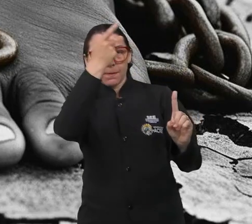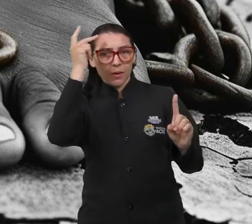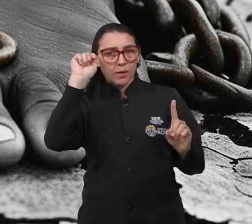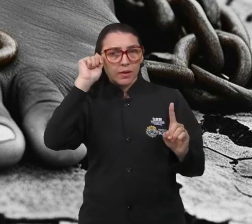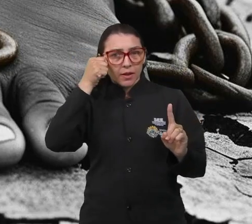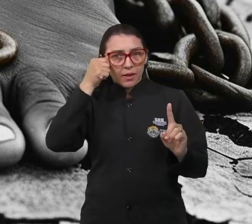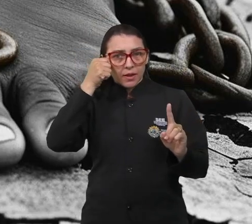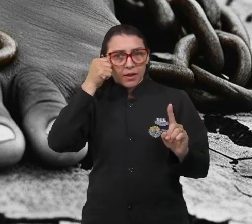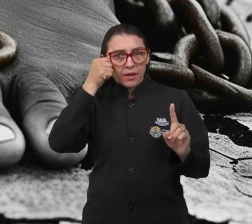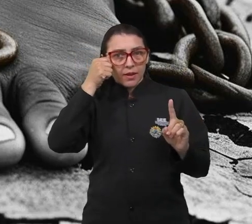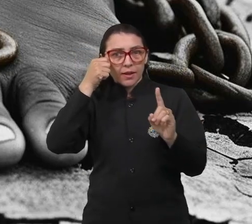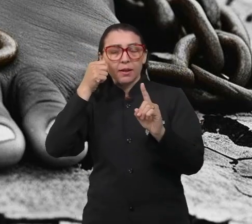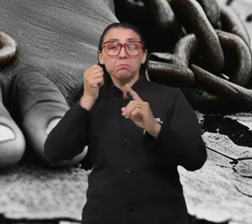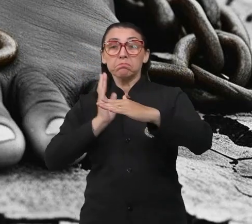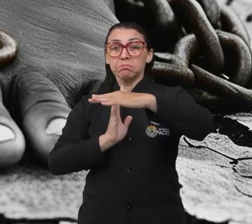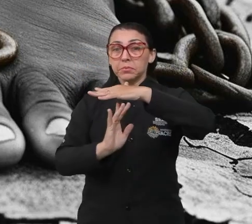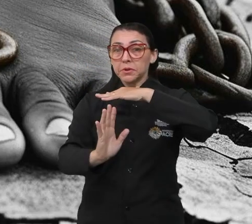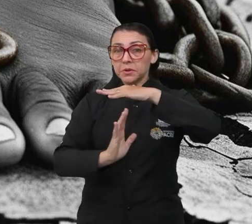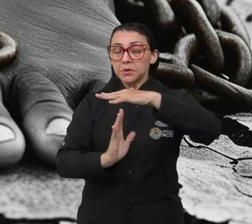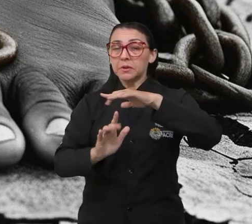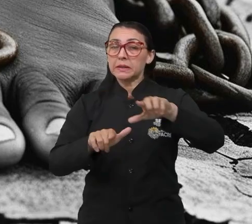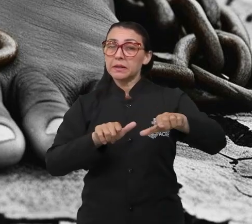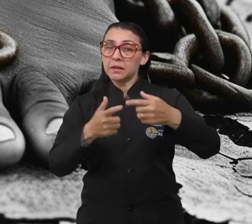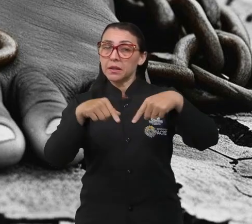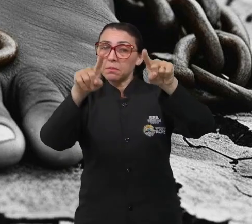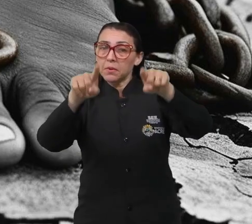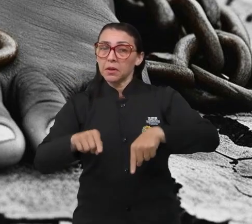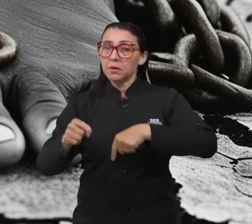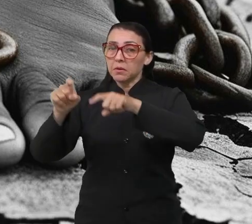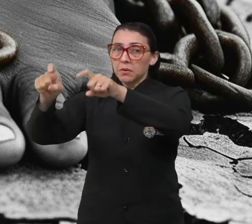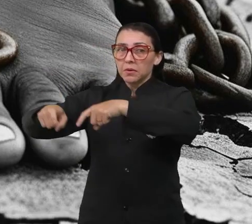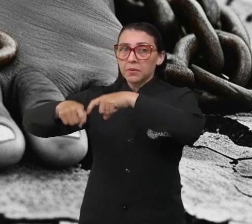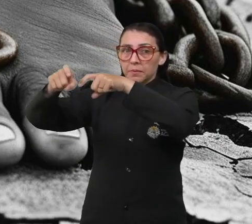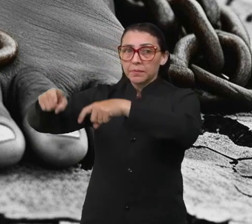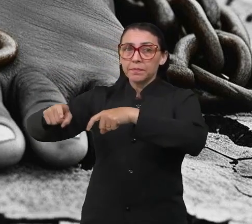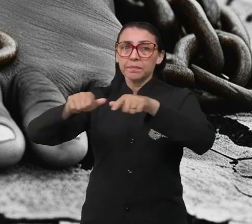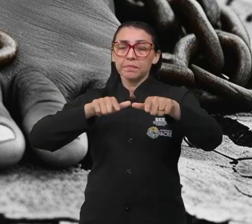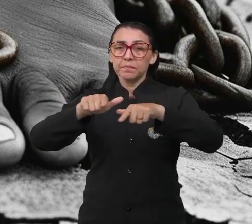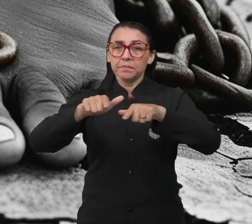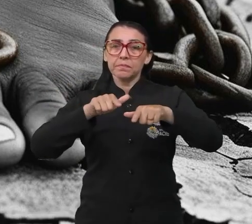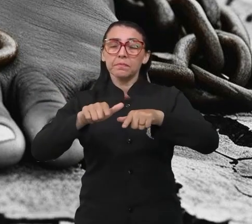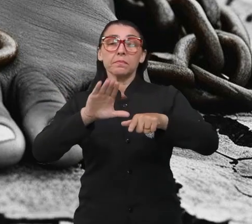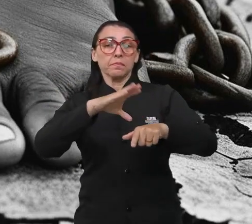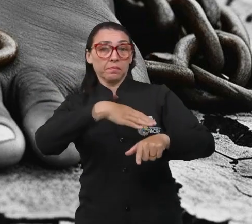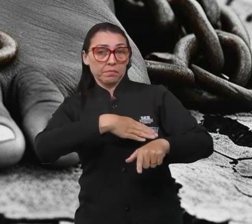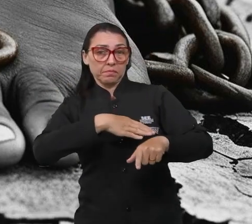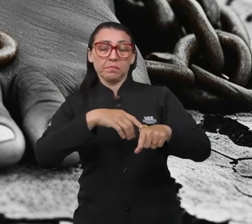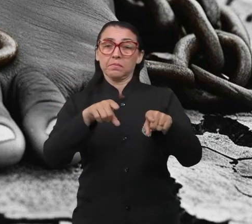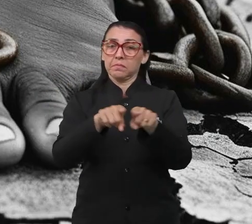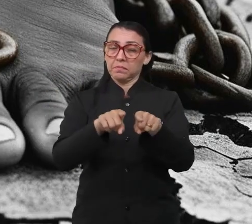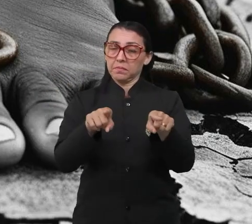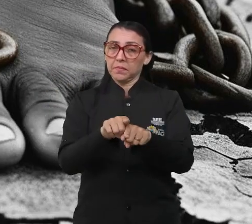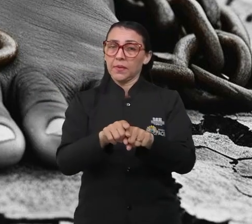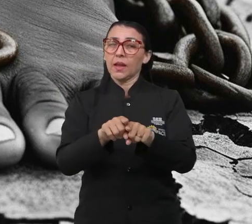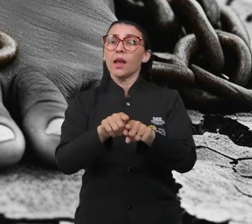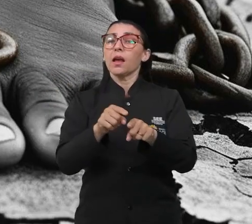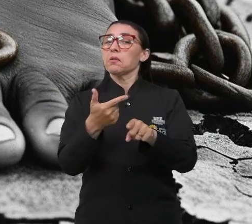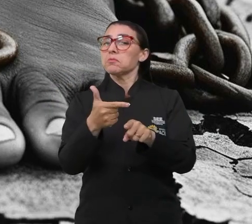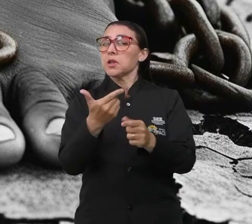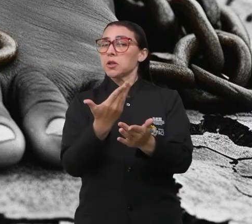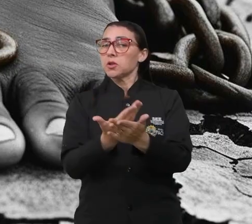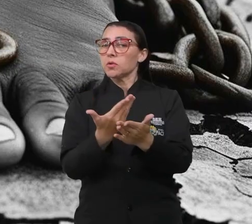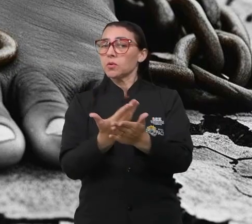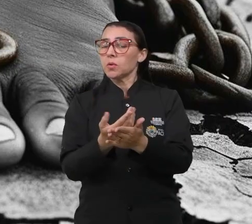negras, migrantes, trabalhadores rurais, trabalhadores urbanos também com baixa